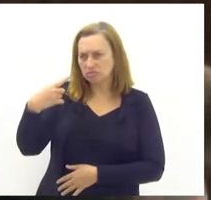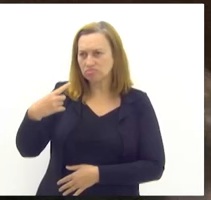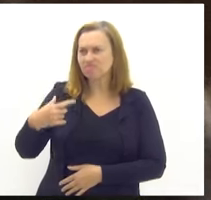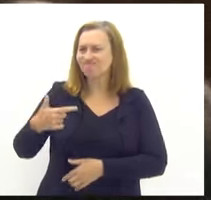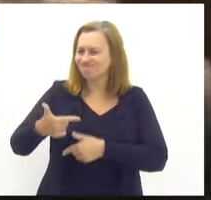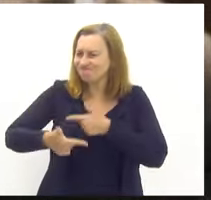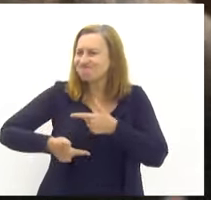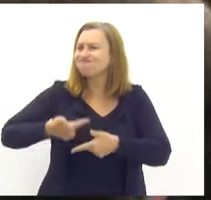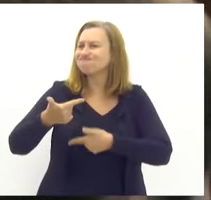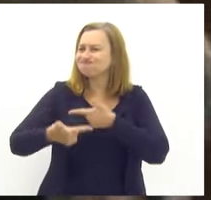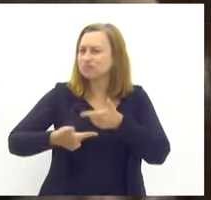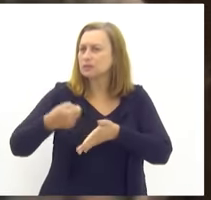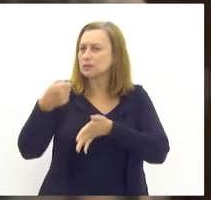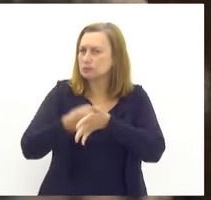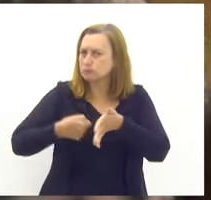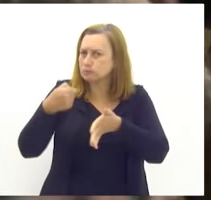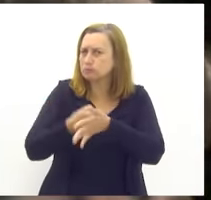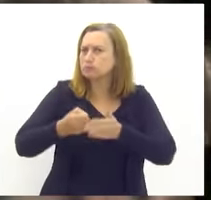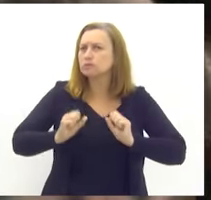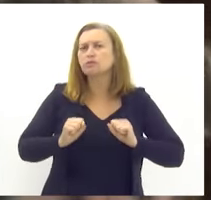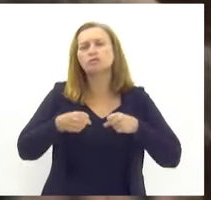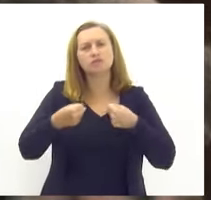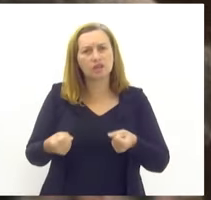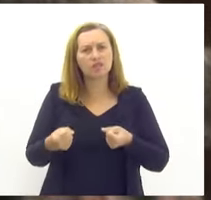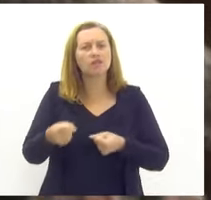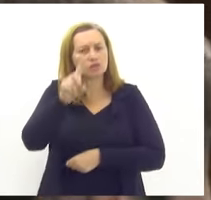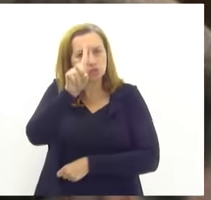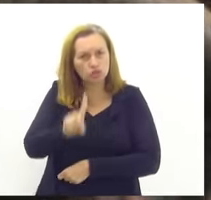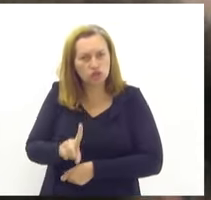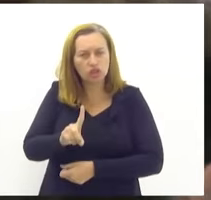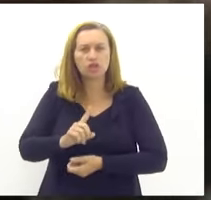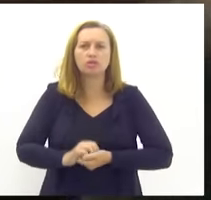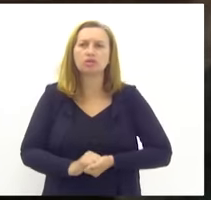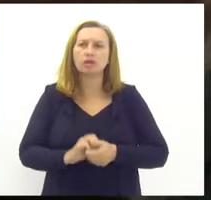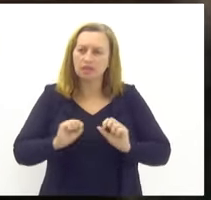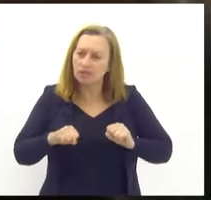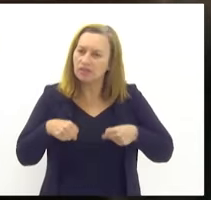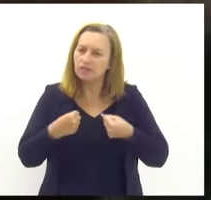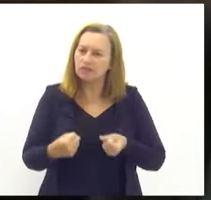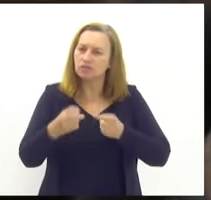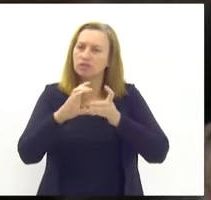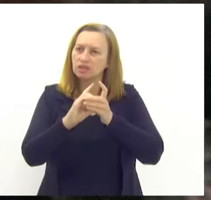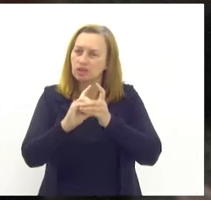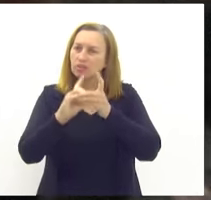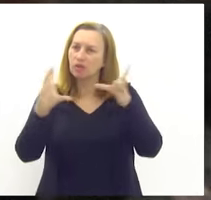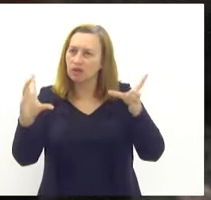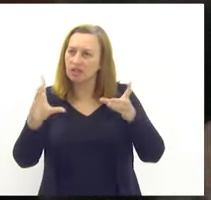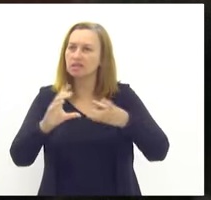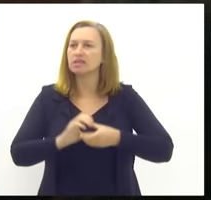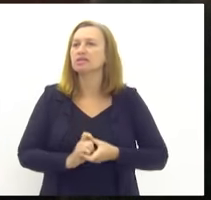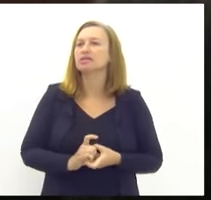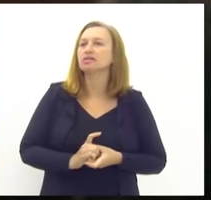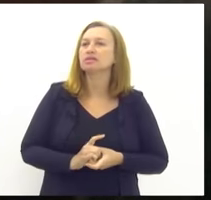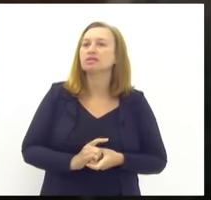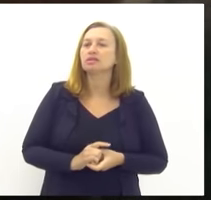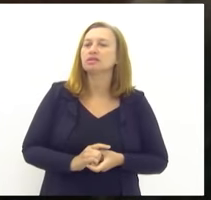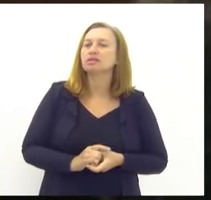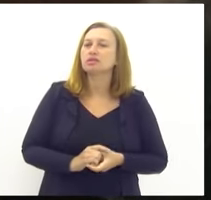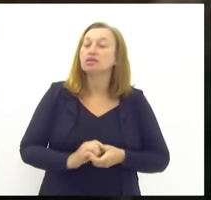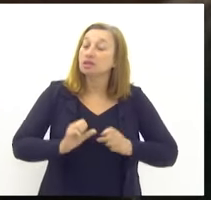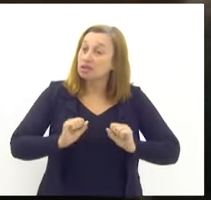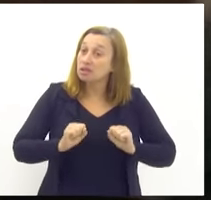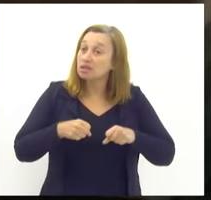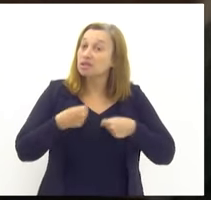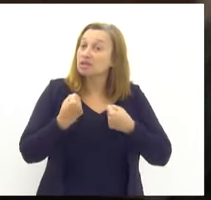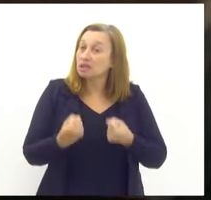né defensor e dos direitos defensor da democracia e defensor do Consumidor do